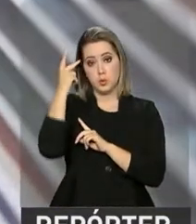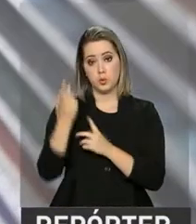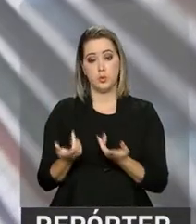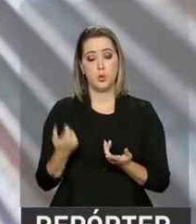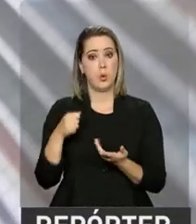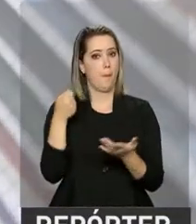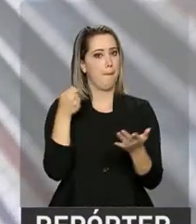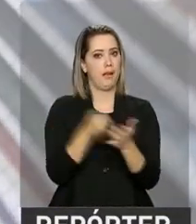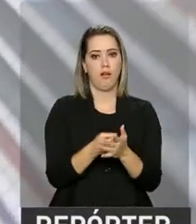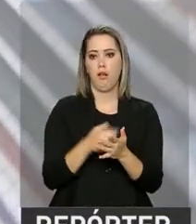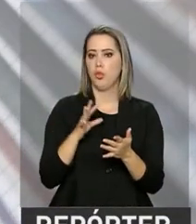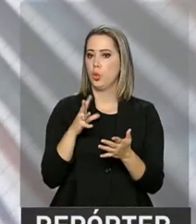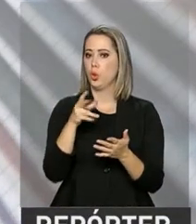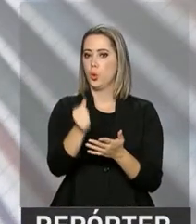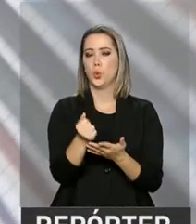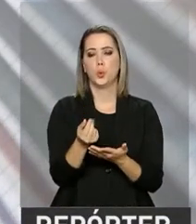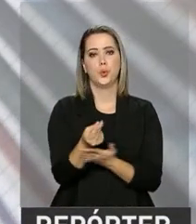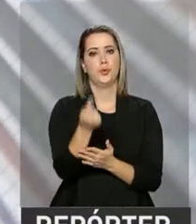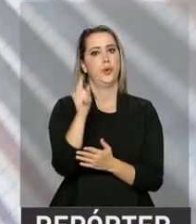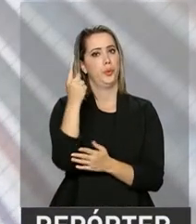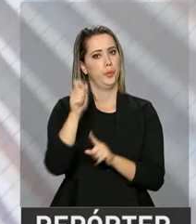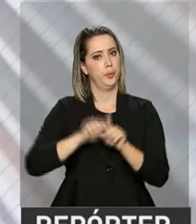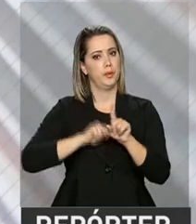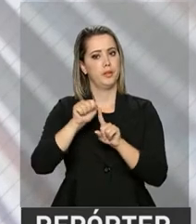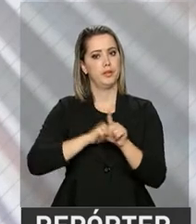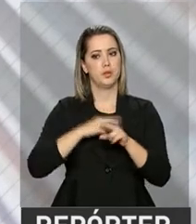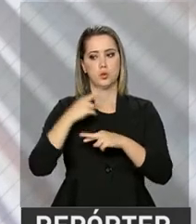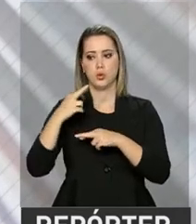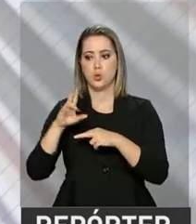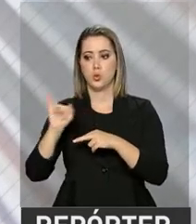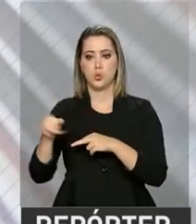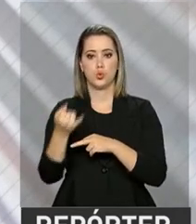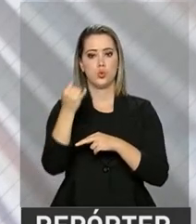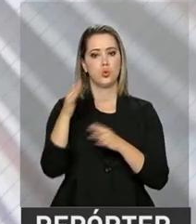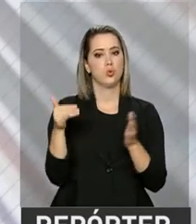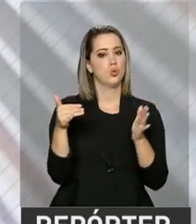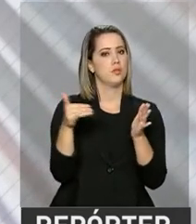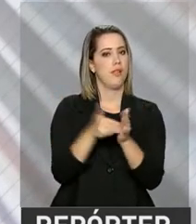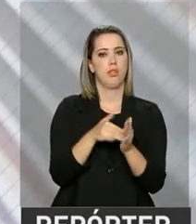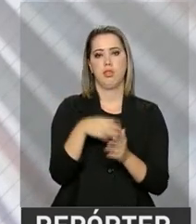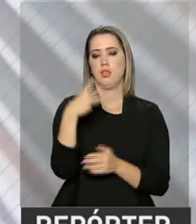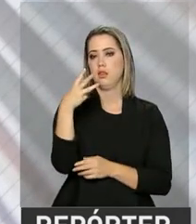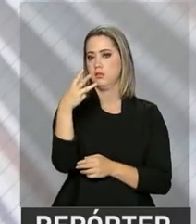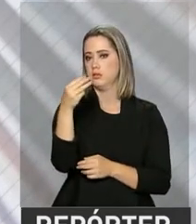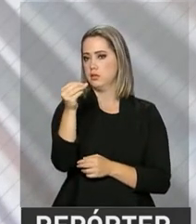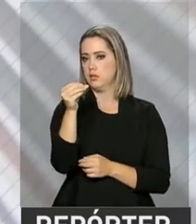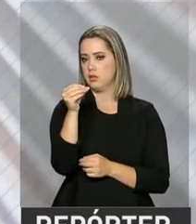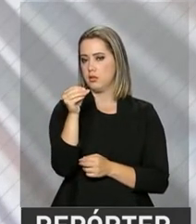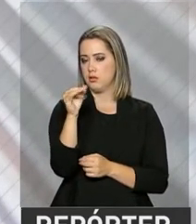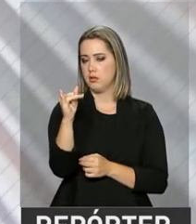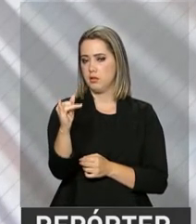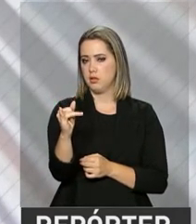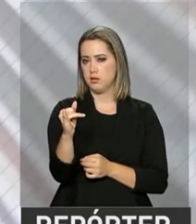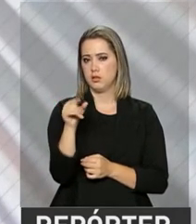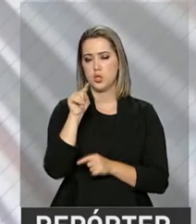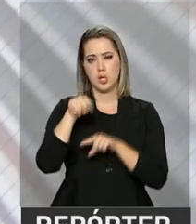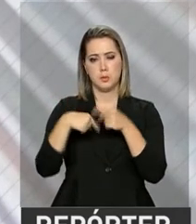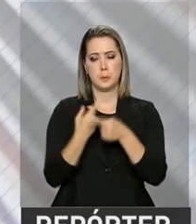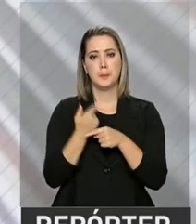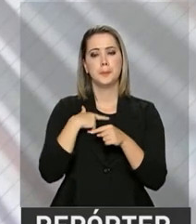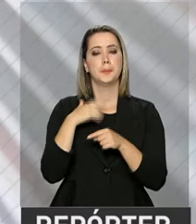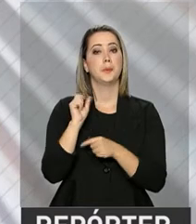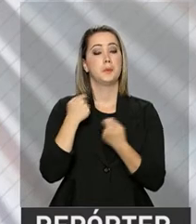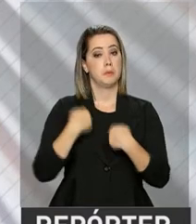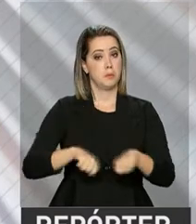não quitar o valor total da fatura no mês, os juros só podem ser cobrados por mais 30 dias. Depois